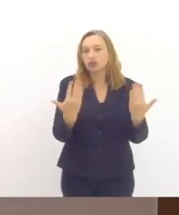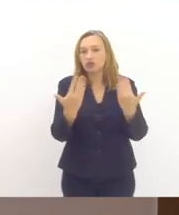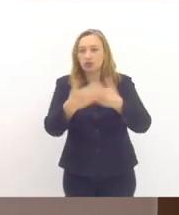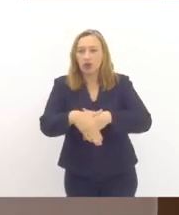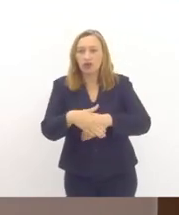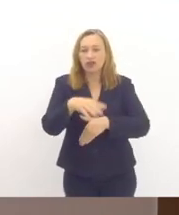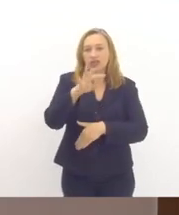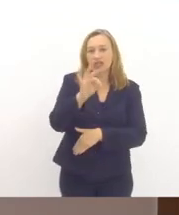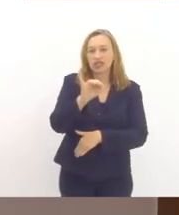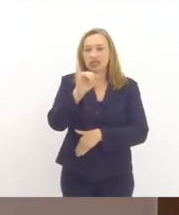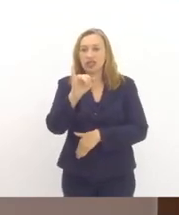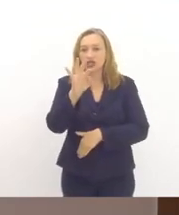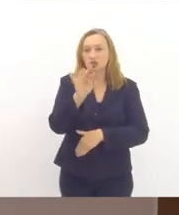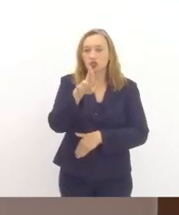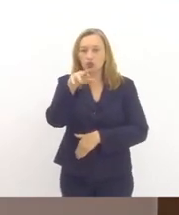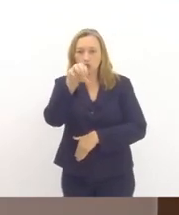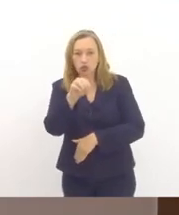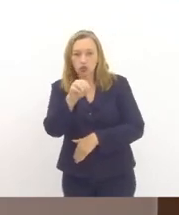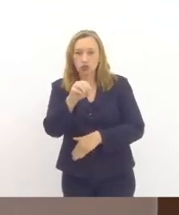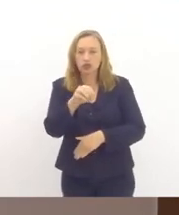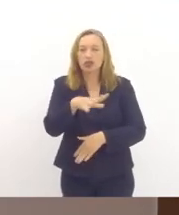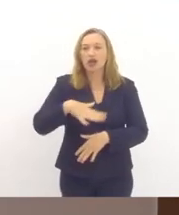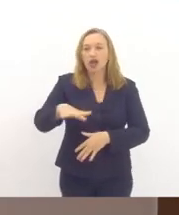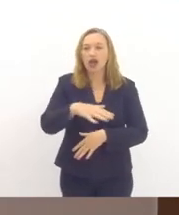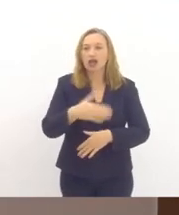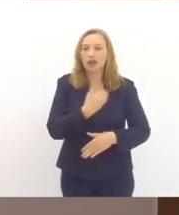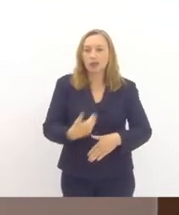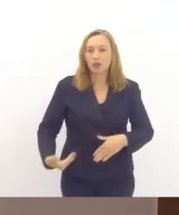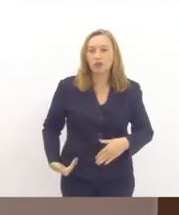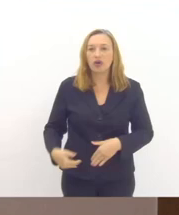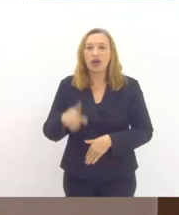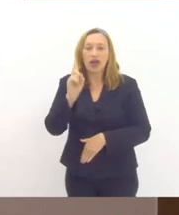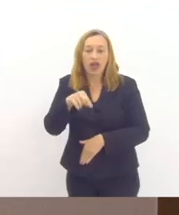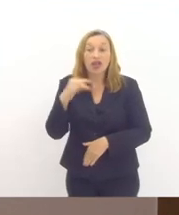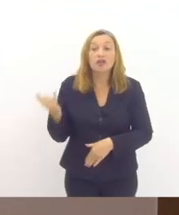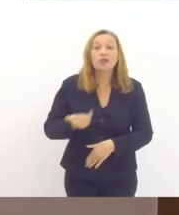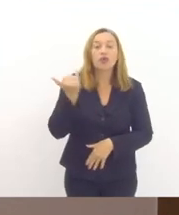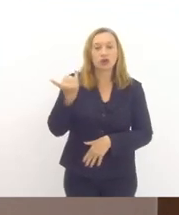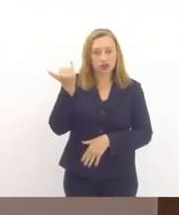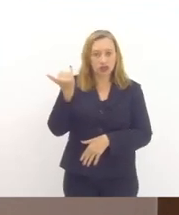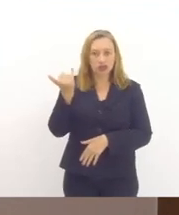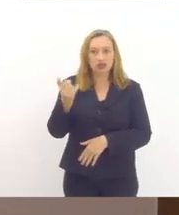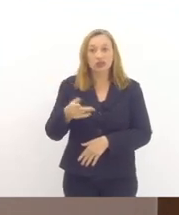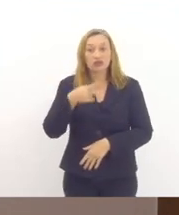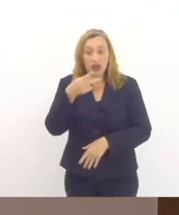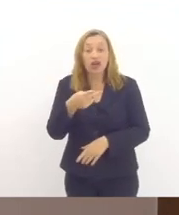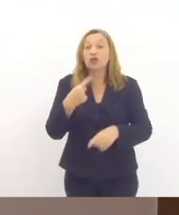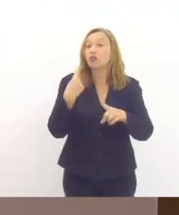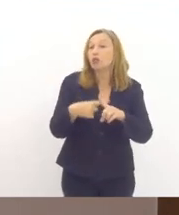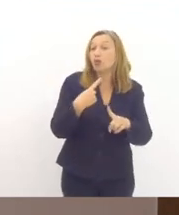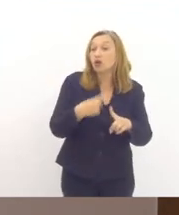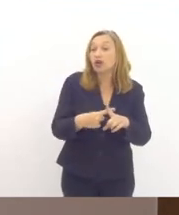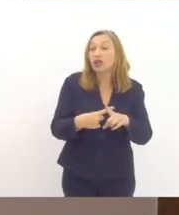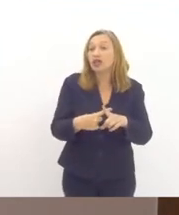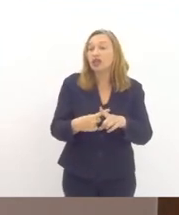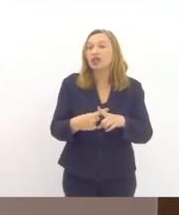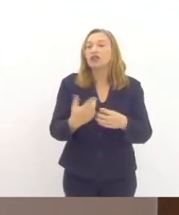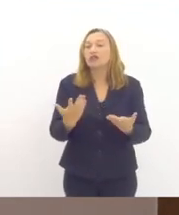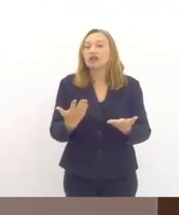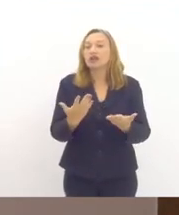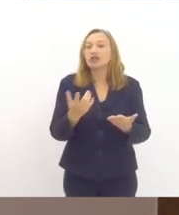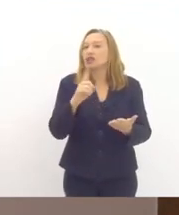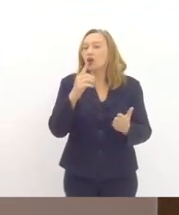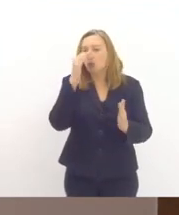títulos às redes públicas. Isso é algo importantíssimo de ser trazido, porque é algo que vem sendo